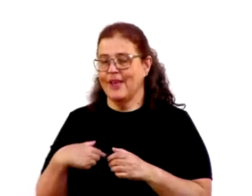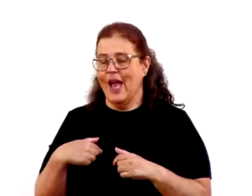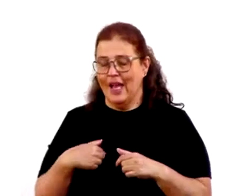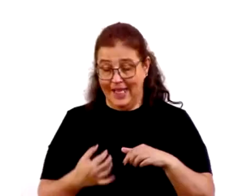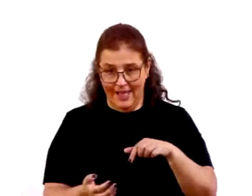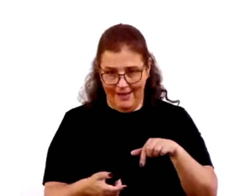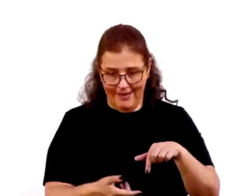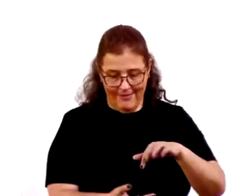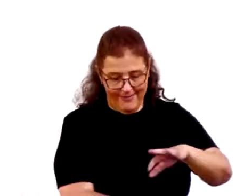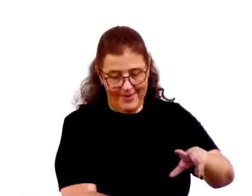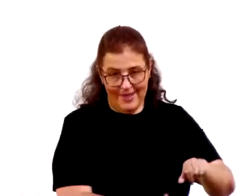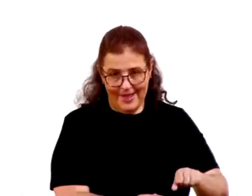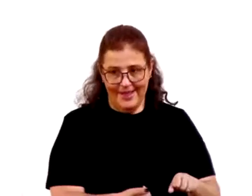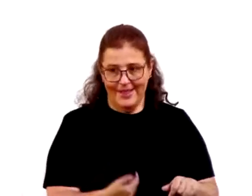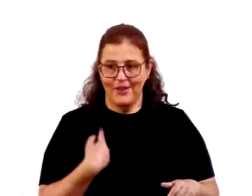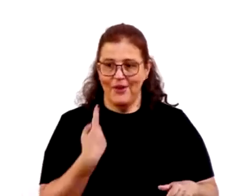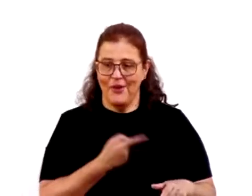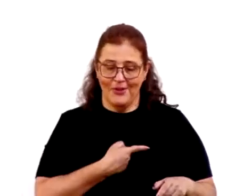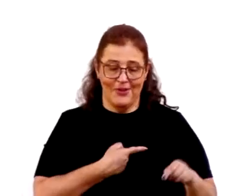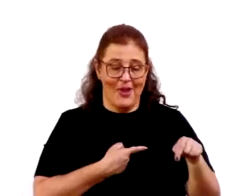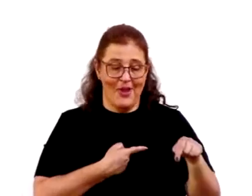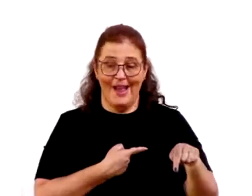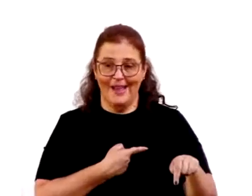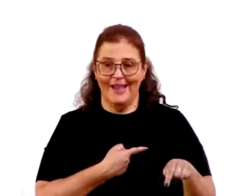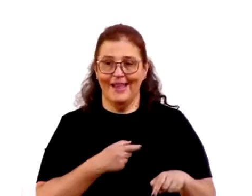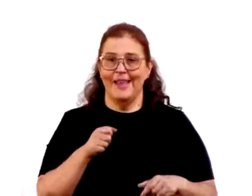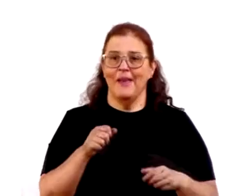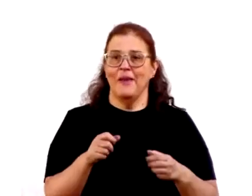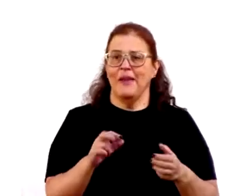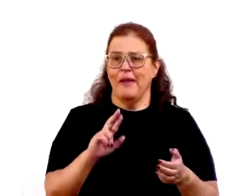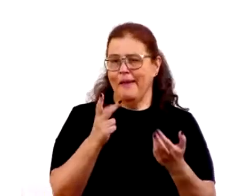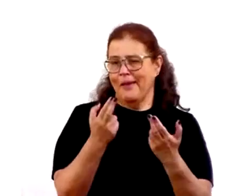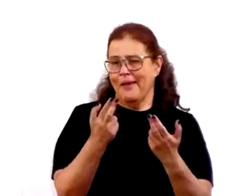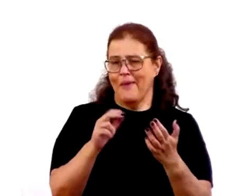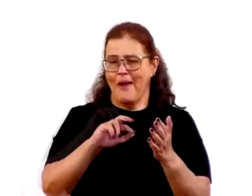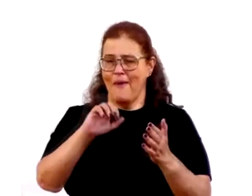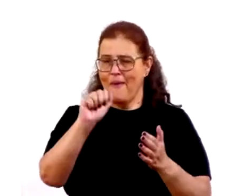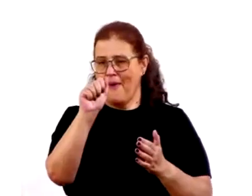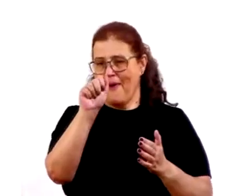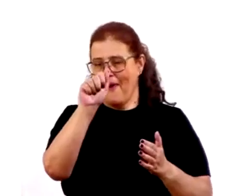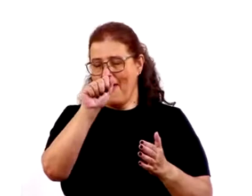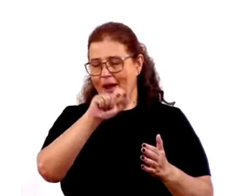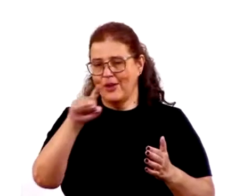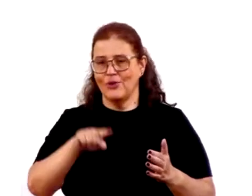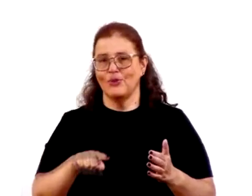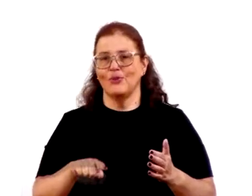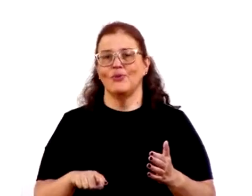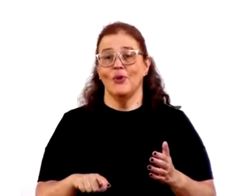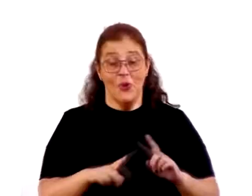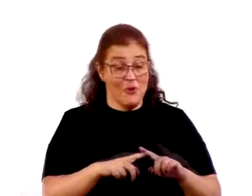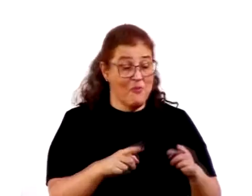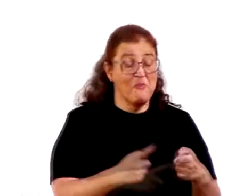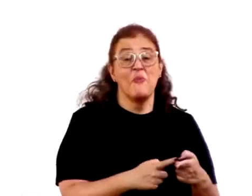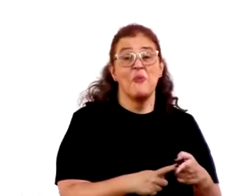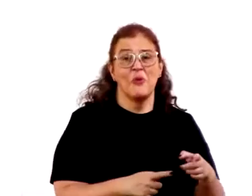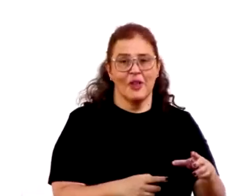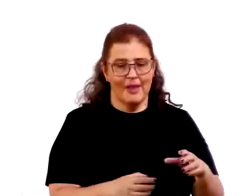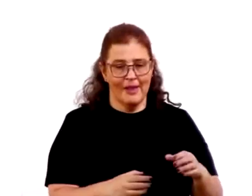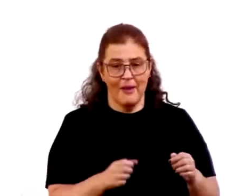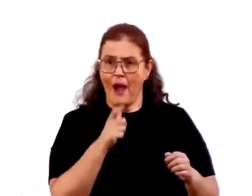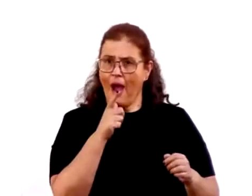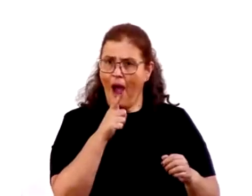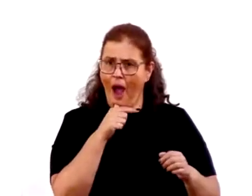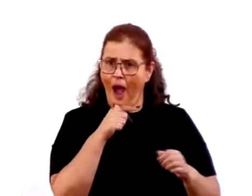cor predominante. Parece até que é um planeta azul. Bom, então você tem o Sol,